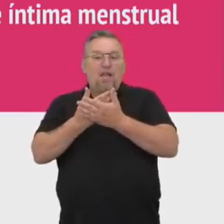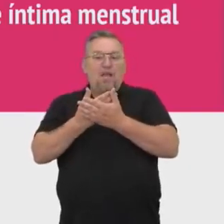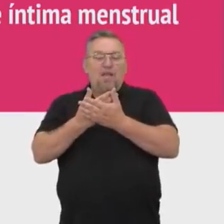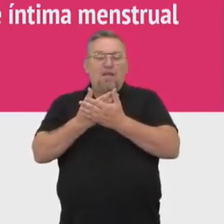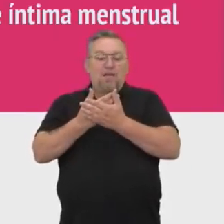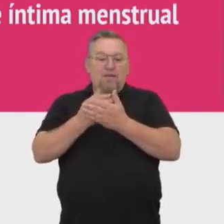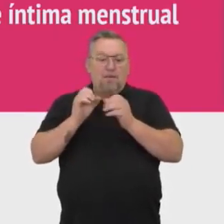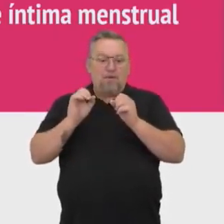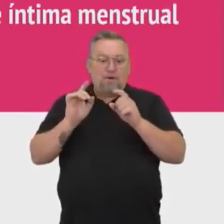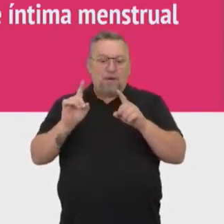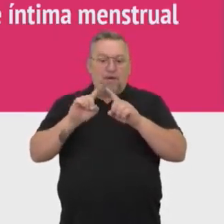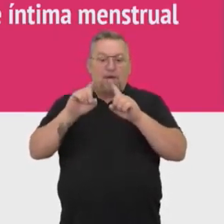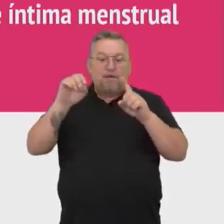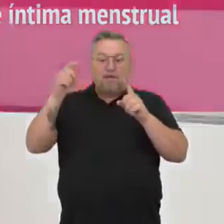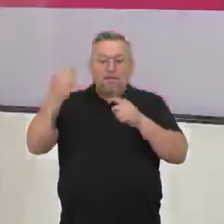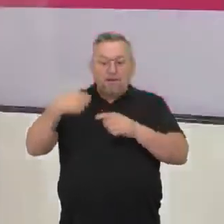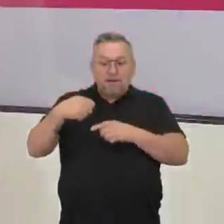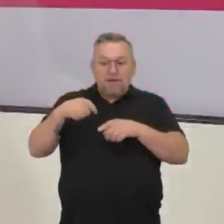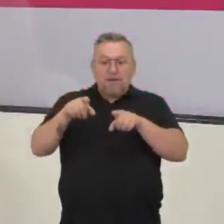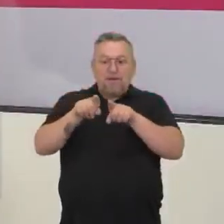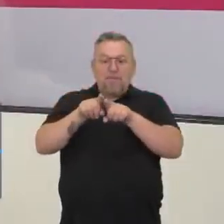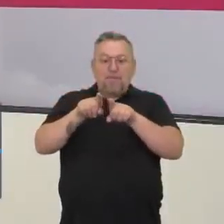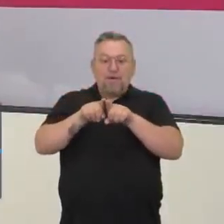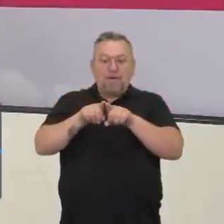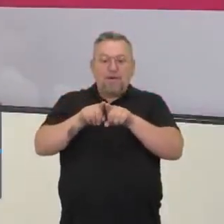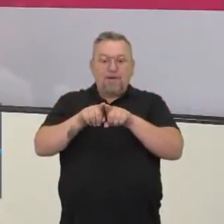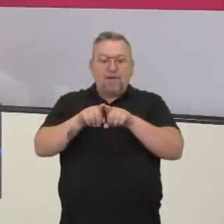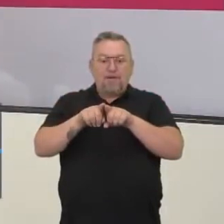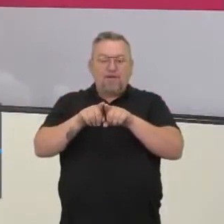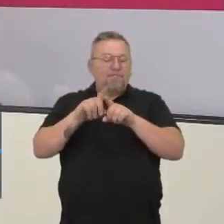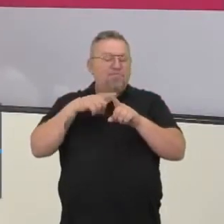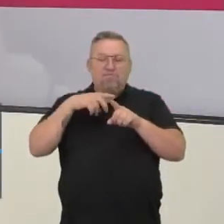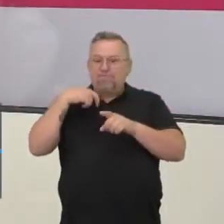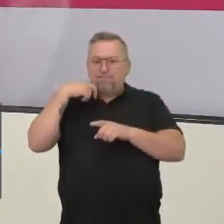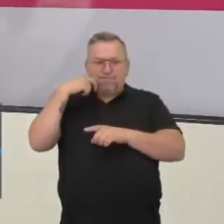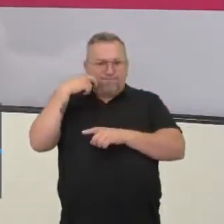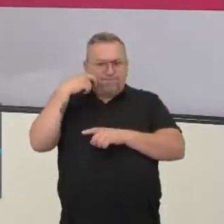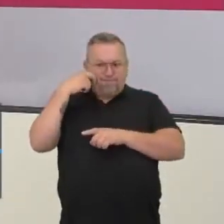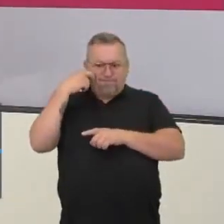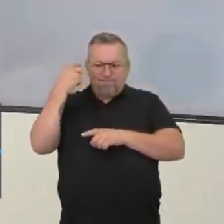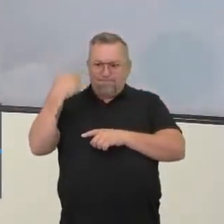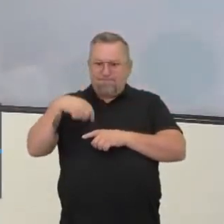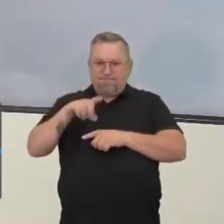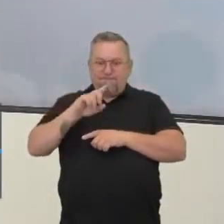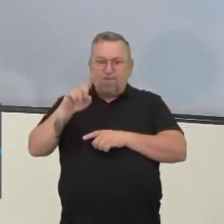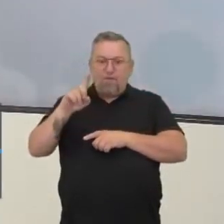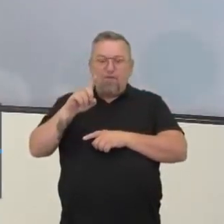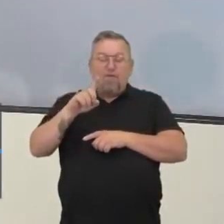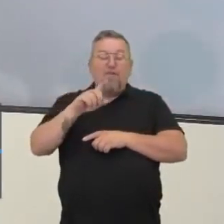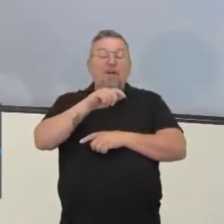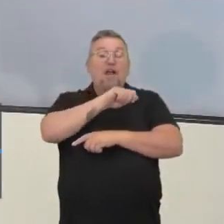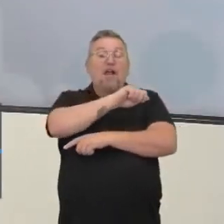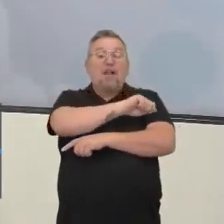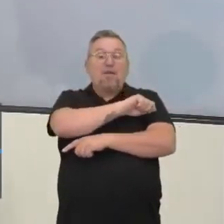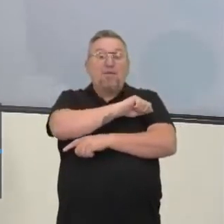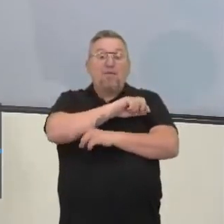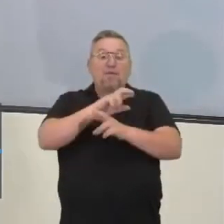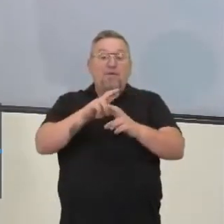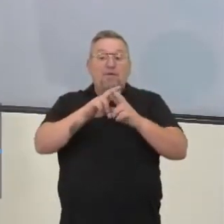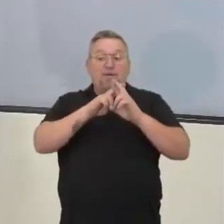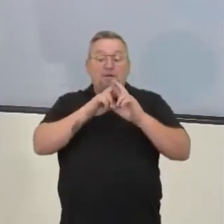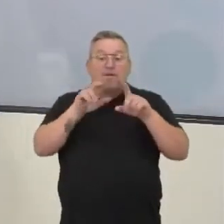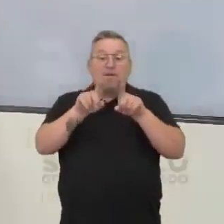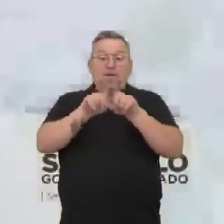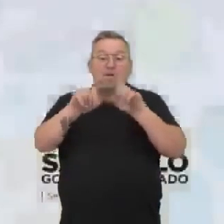lá e se houver a necessidade, não se acanhe. Se você, que é aluno, responsável ou professor, quer obter